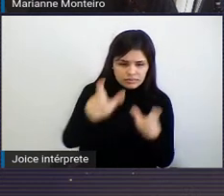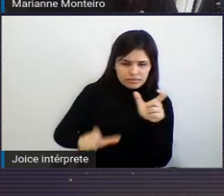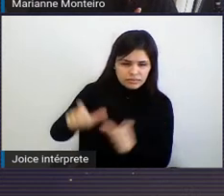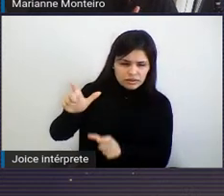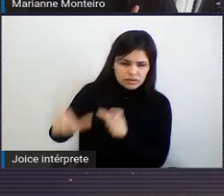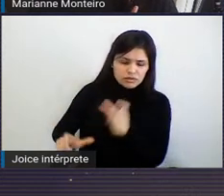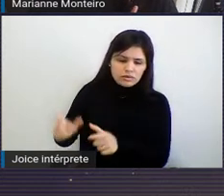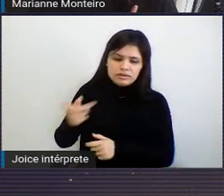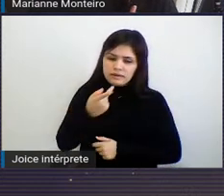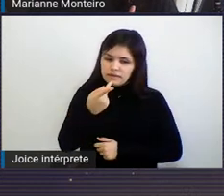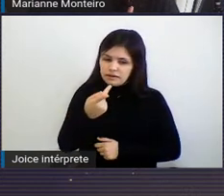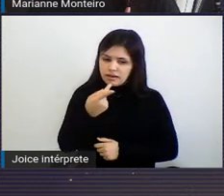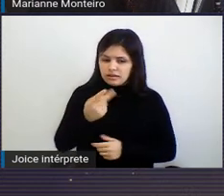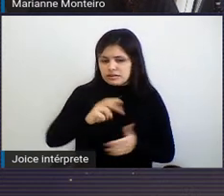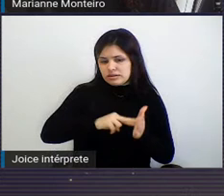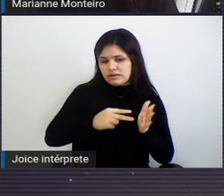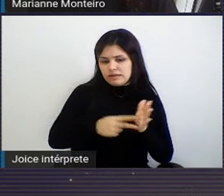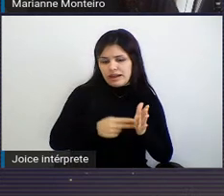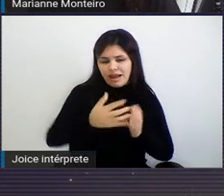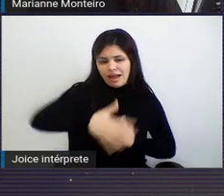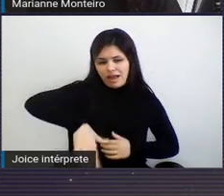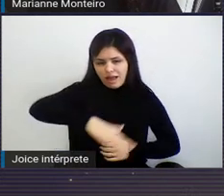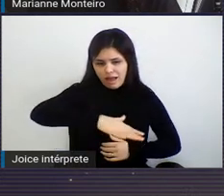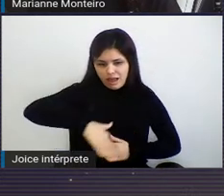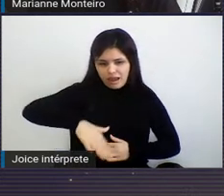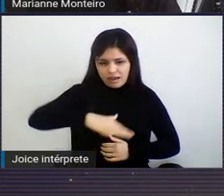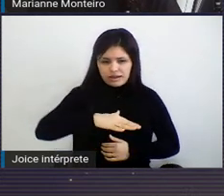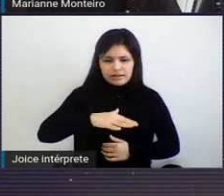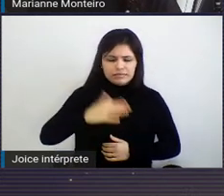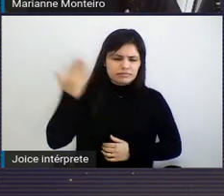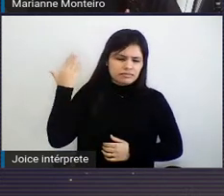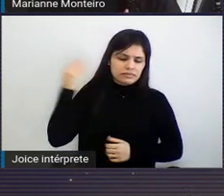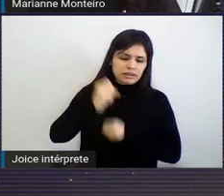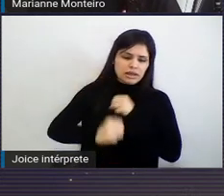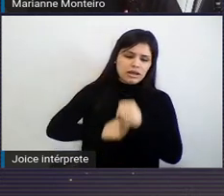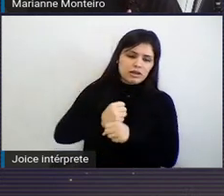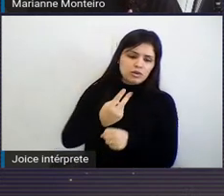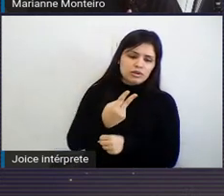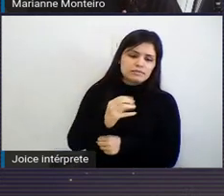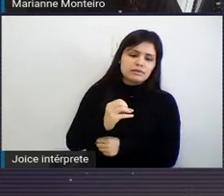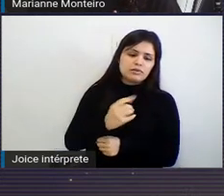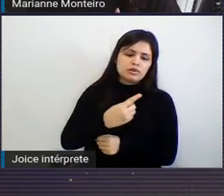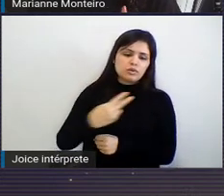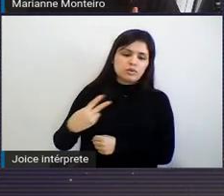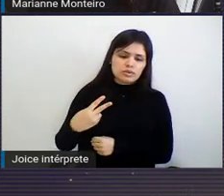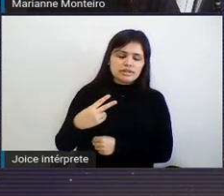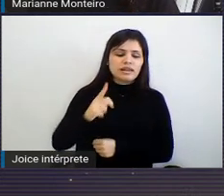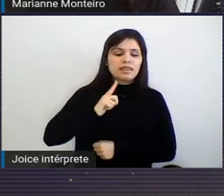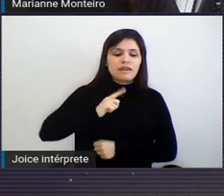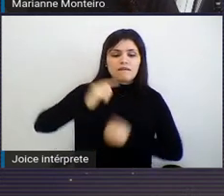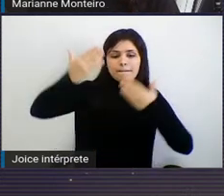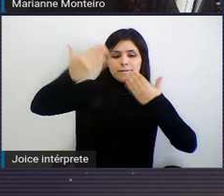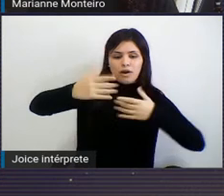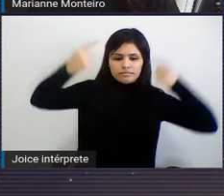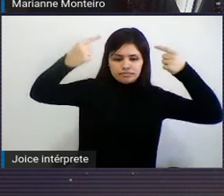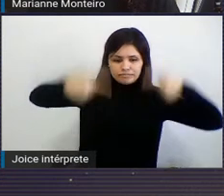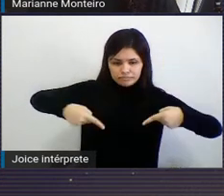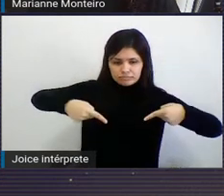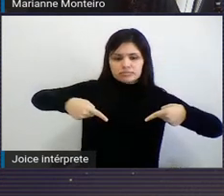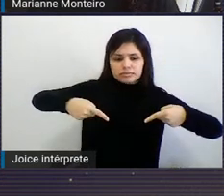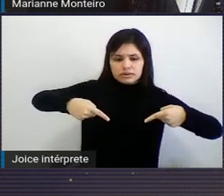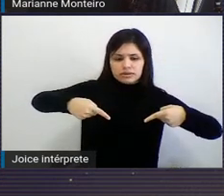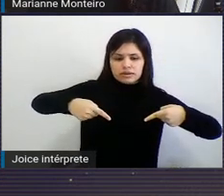né, o surgimento da área de Deep Learning em 2012, quando teve um campeonato chamado ImageNet